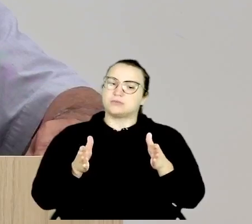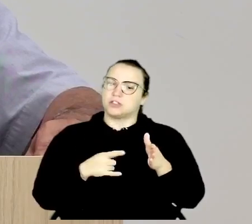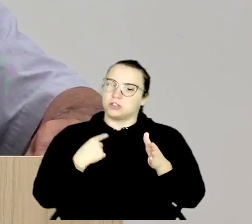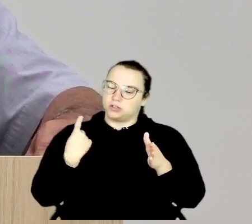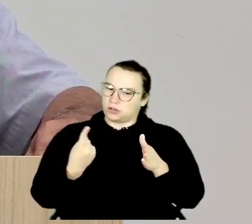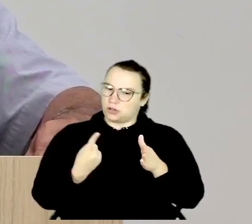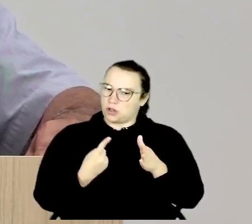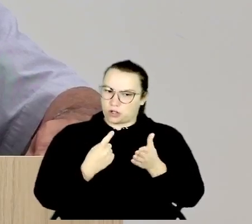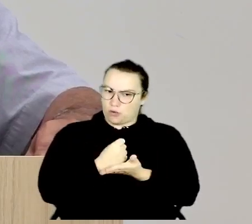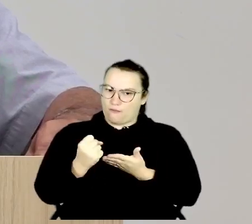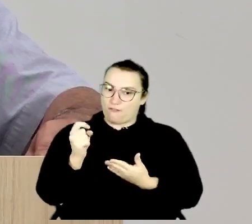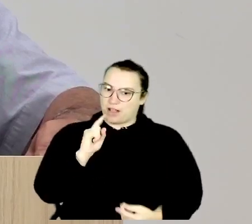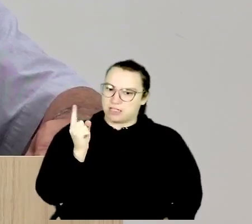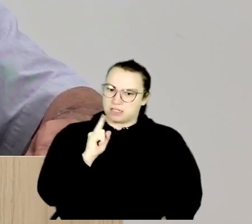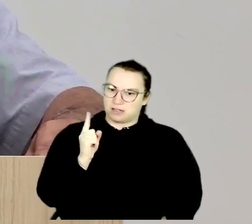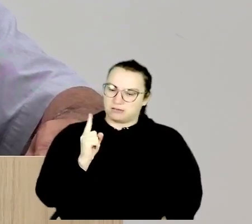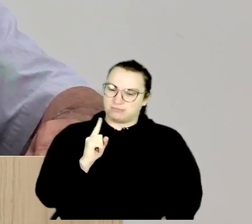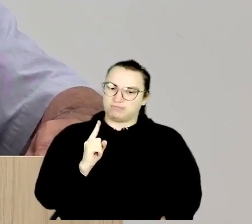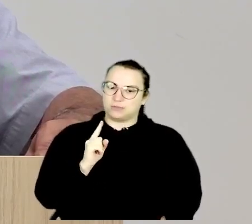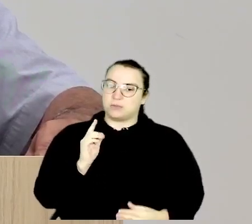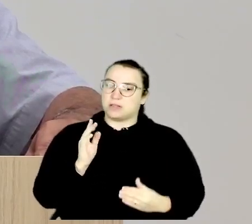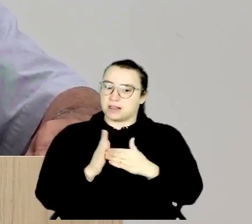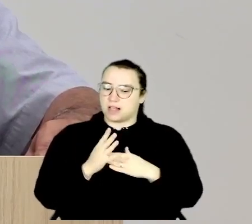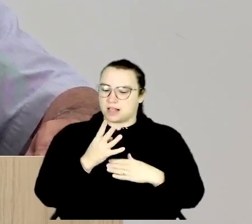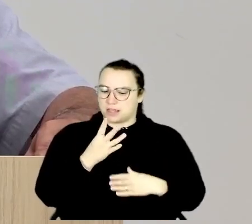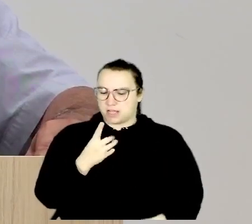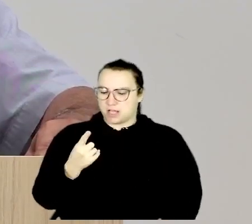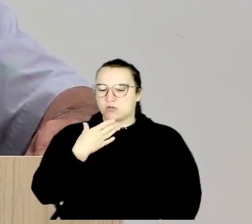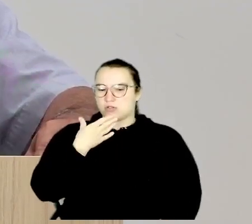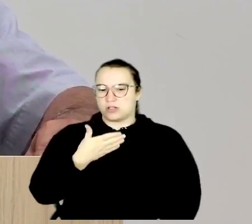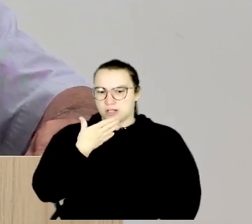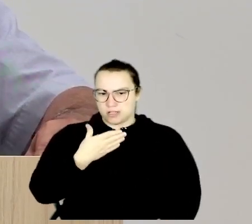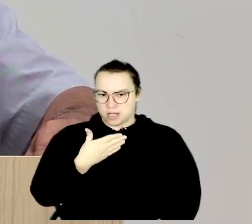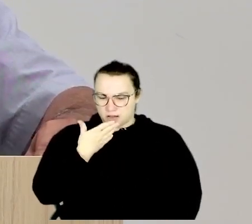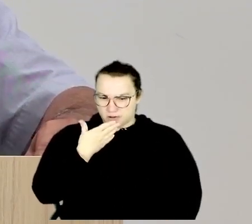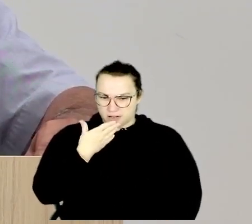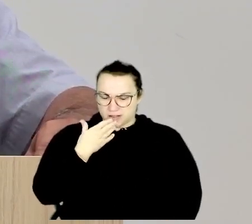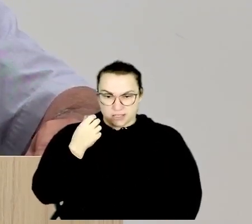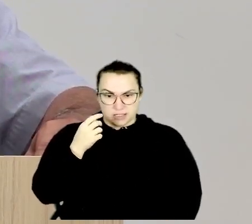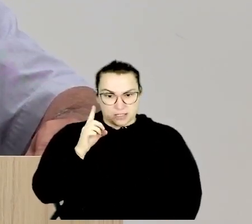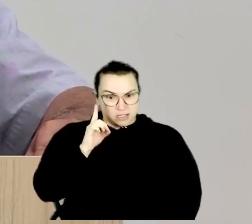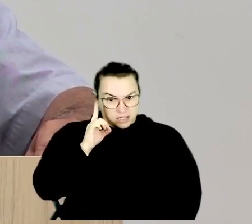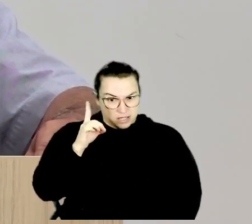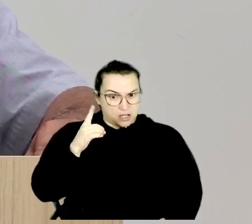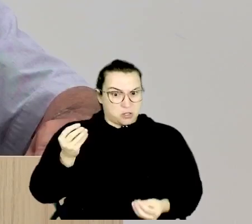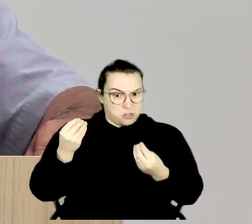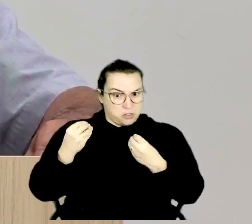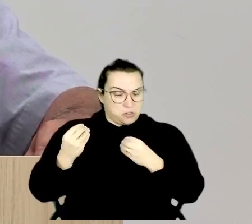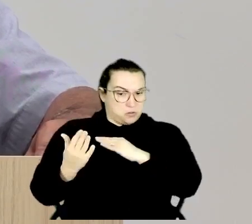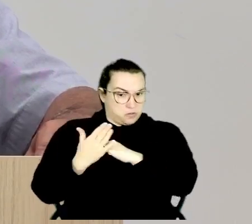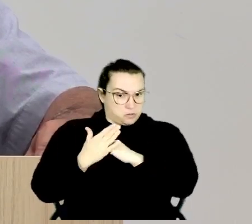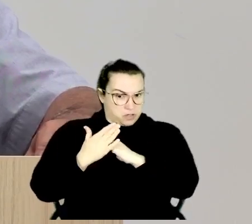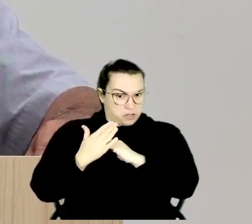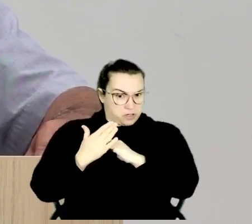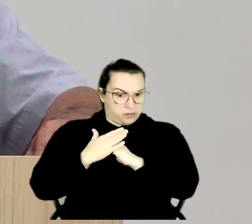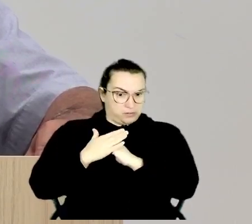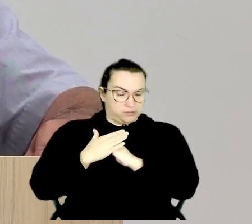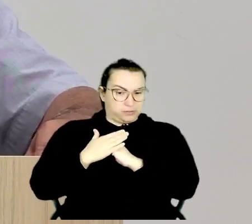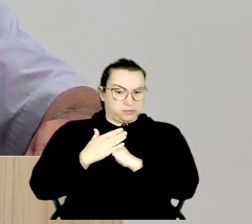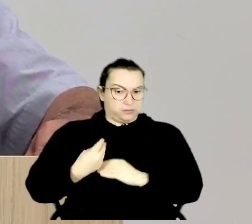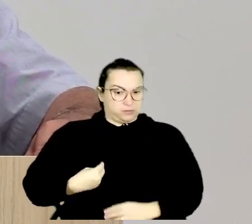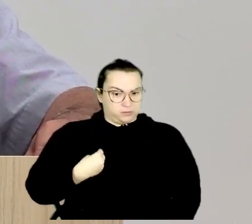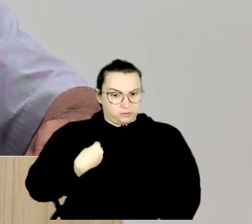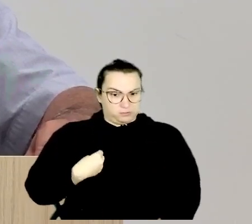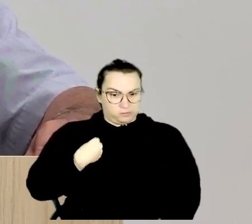venceu. Mas até dia 31 de dezembro, se Deus me permitir, Luciane, que eu esteja vivo,